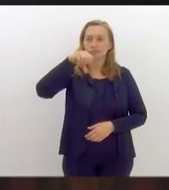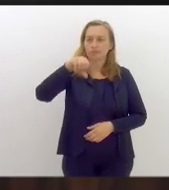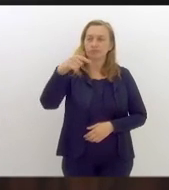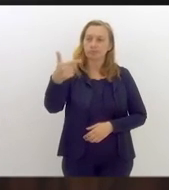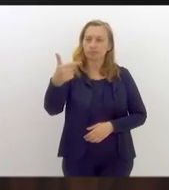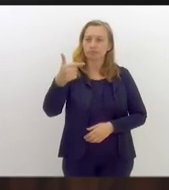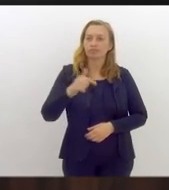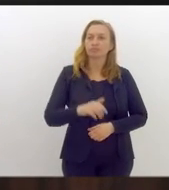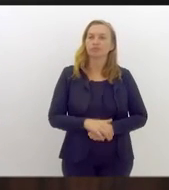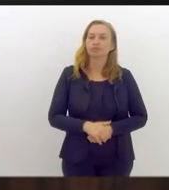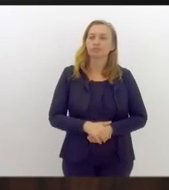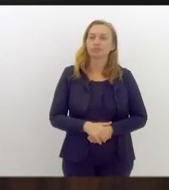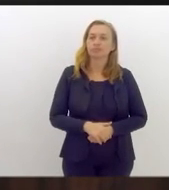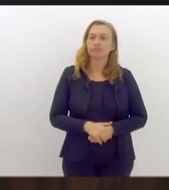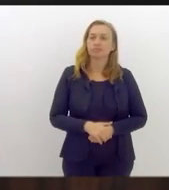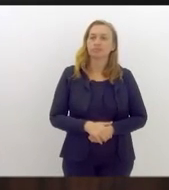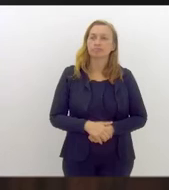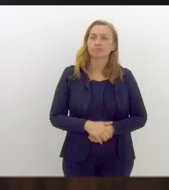1492,